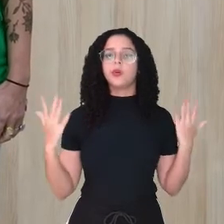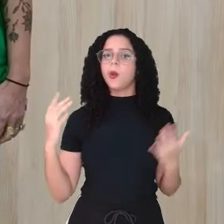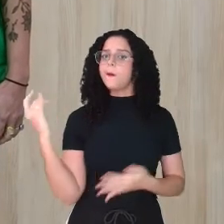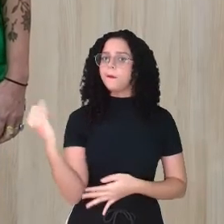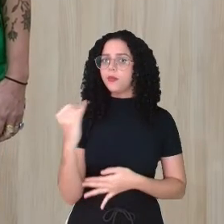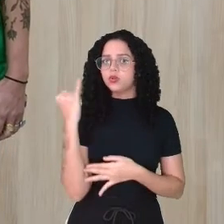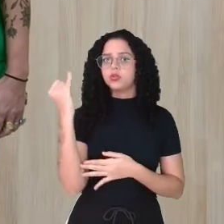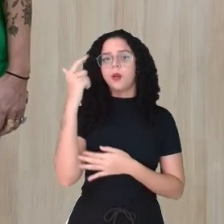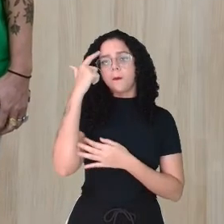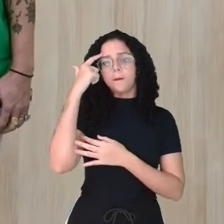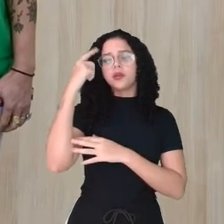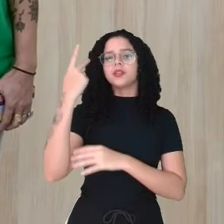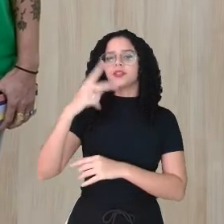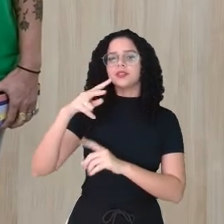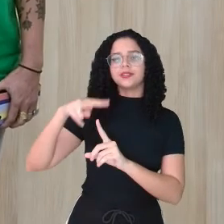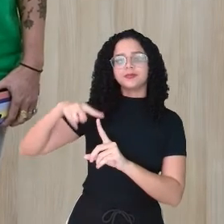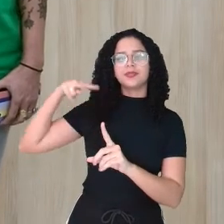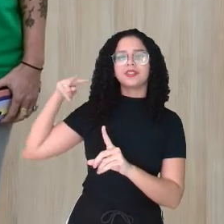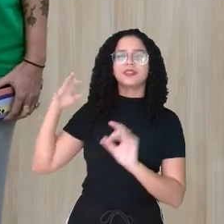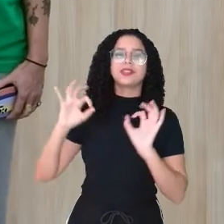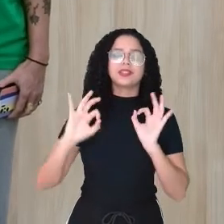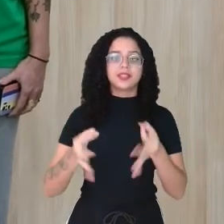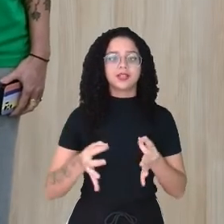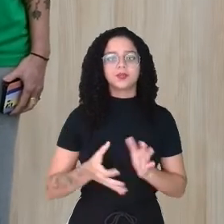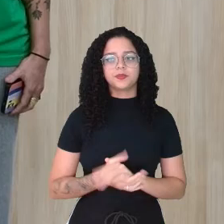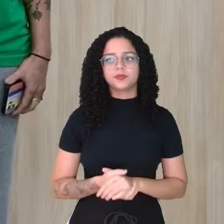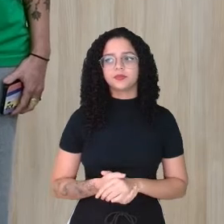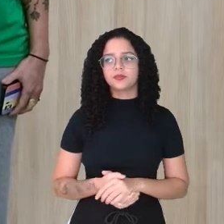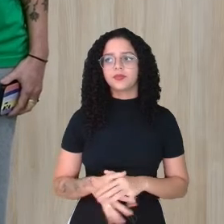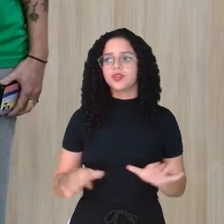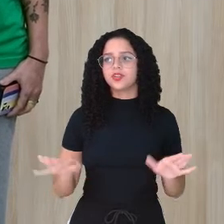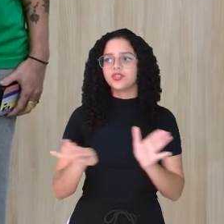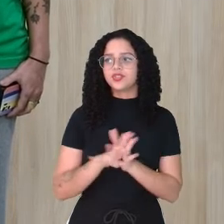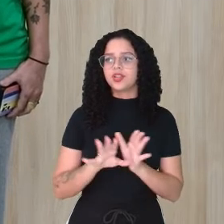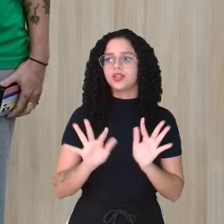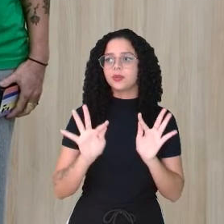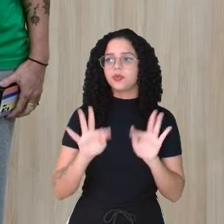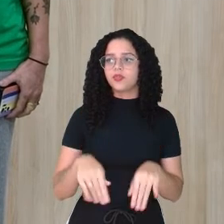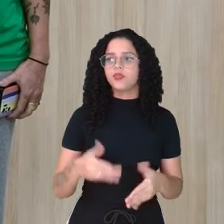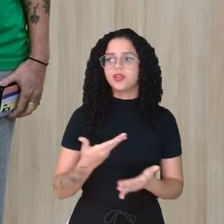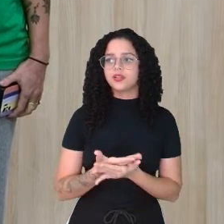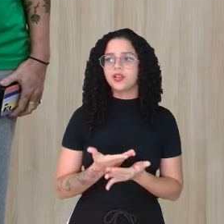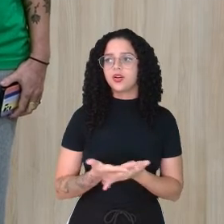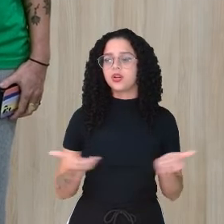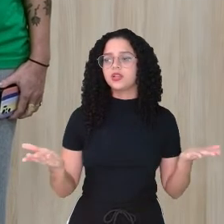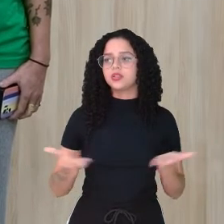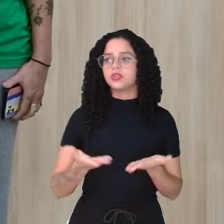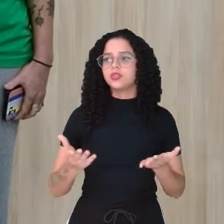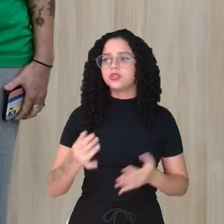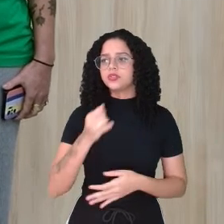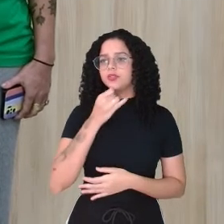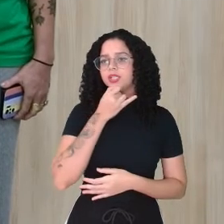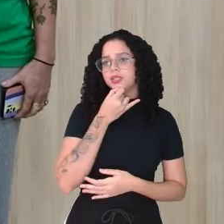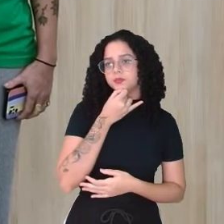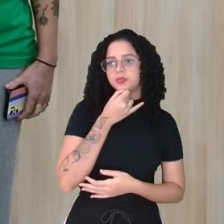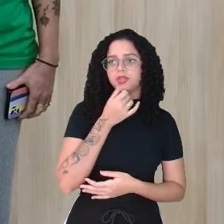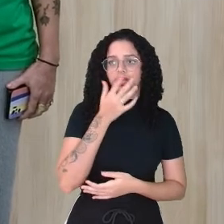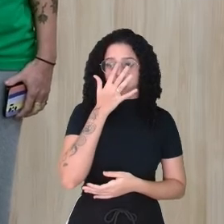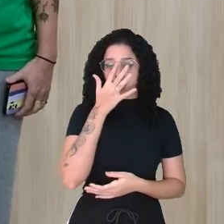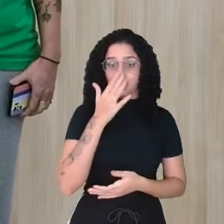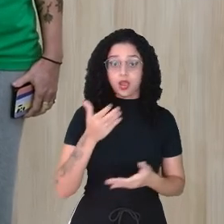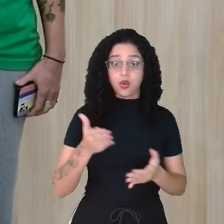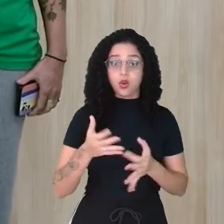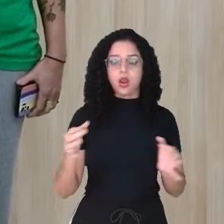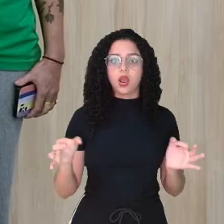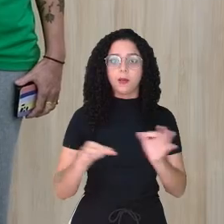pensar nessa perspectiva, certo? A gente está chegando ao fim da aula de hoje, né, gente? Eu vou ficando